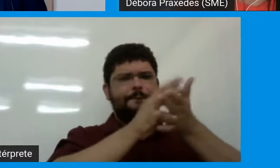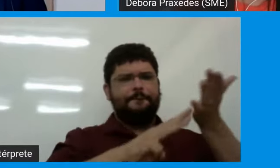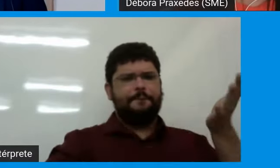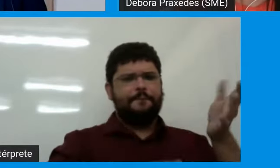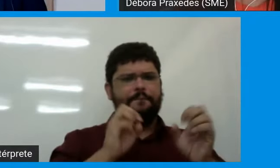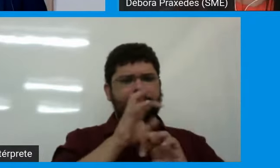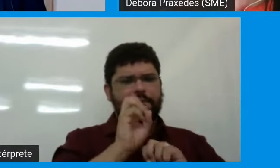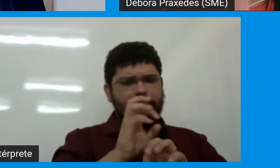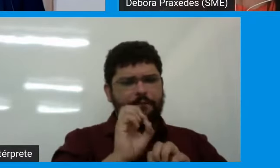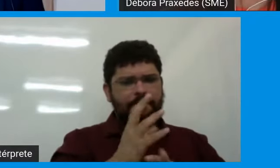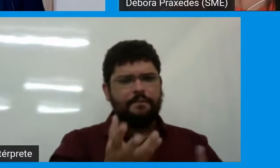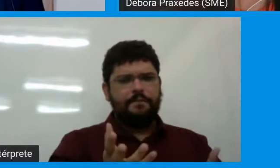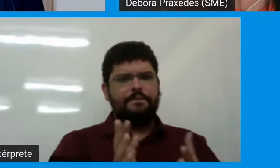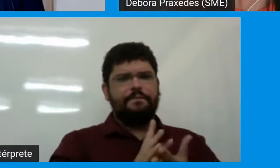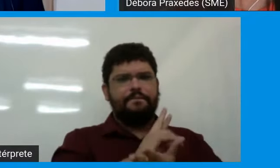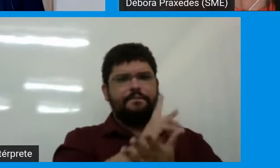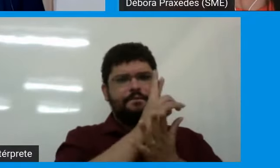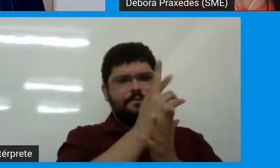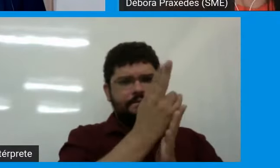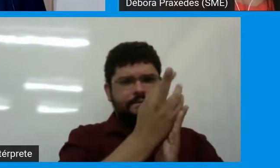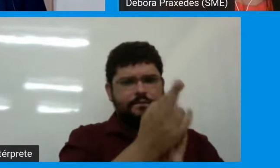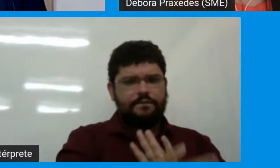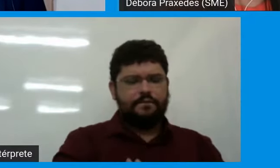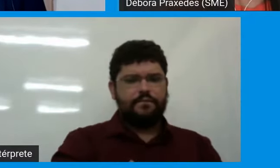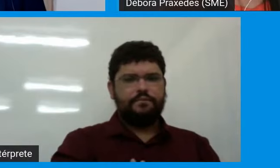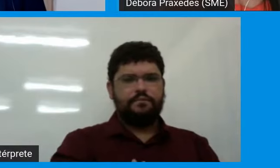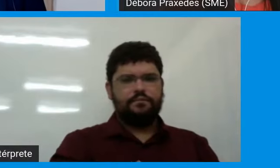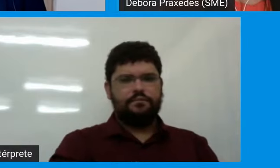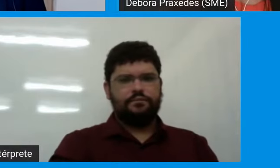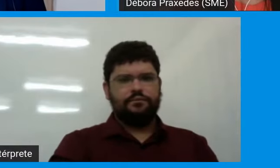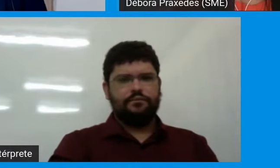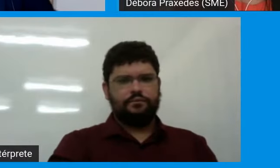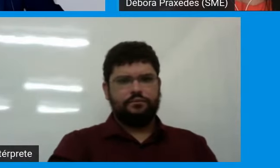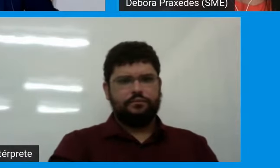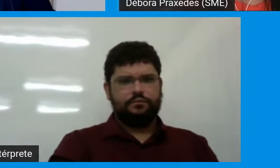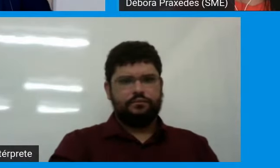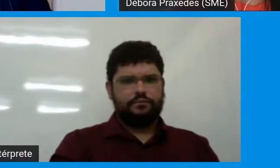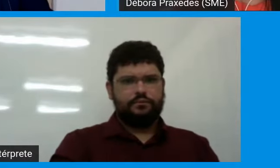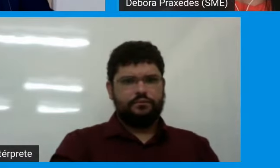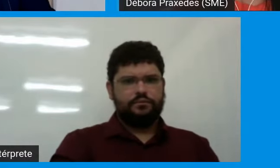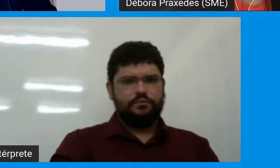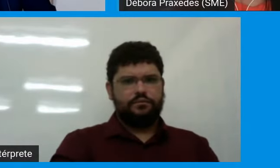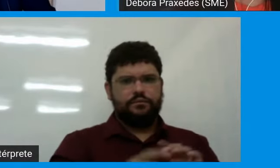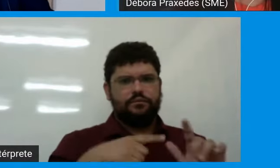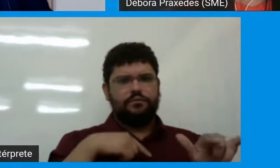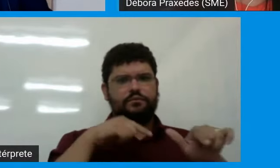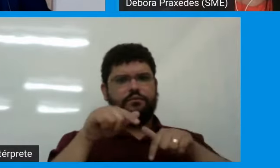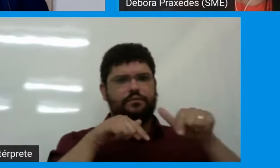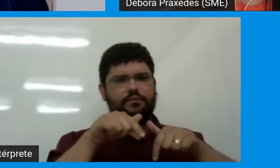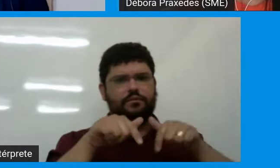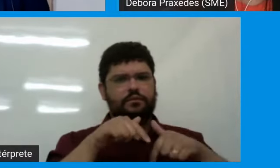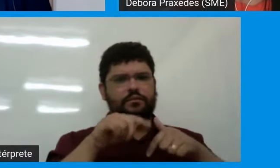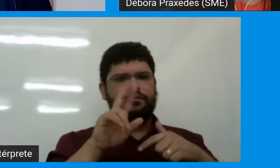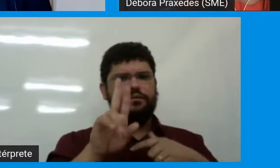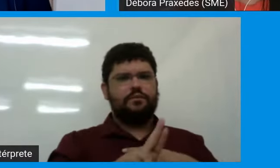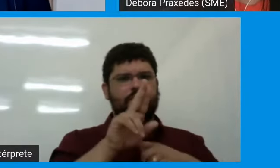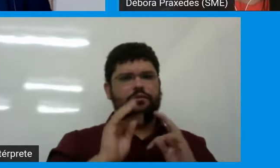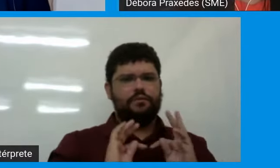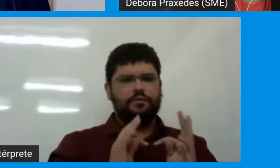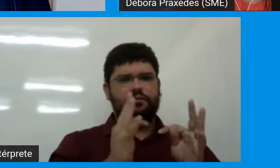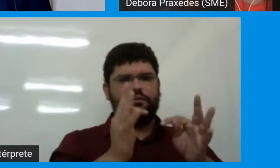ensino, bem diversificado, como você apresentou aí vários, através do trabalho com o uso da nova